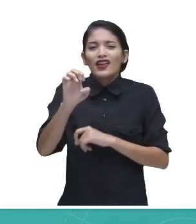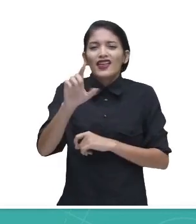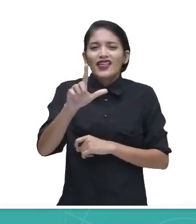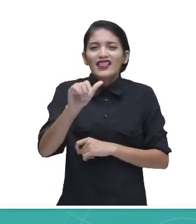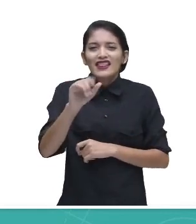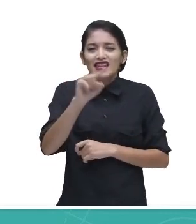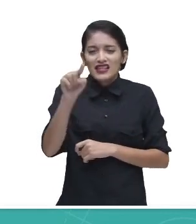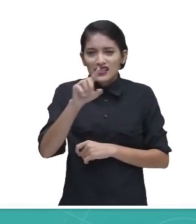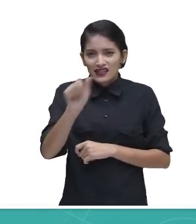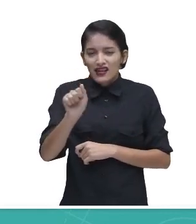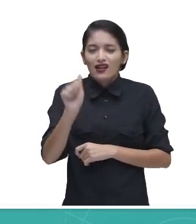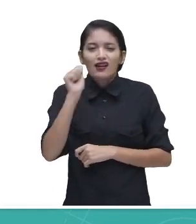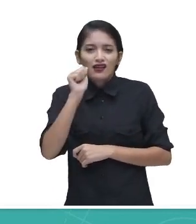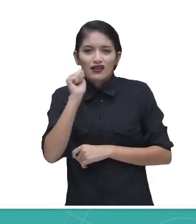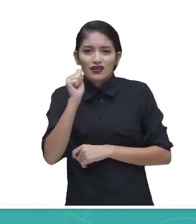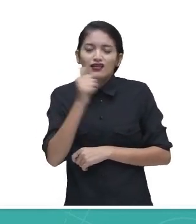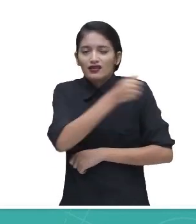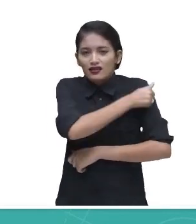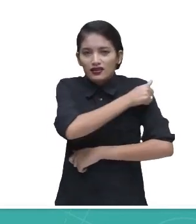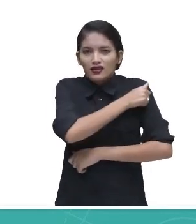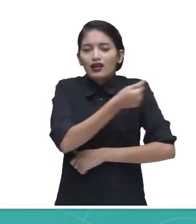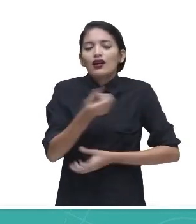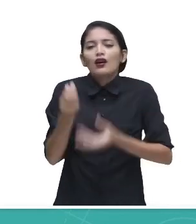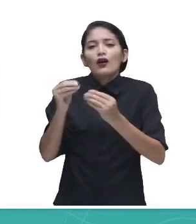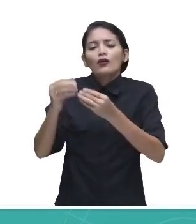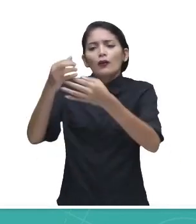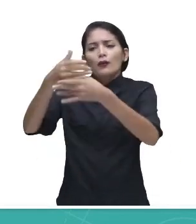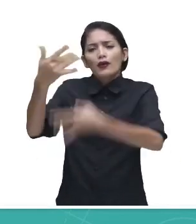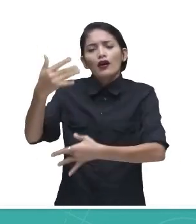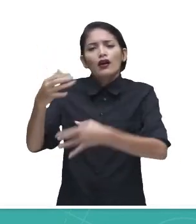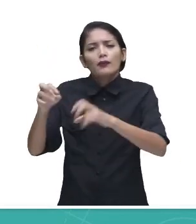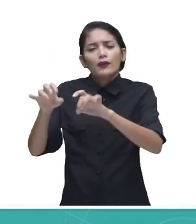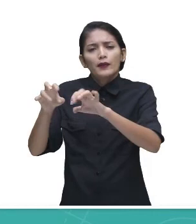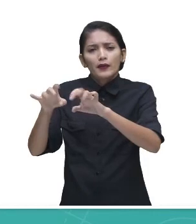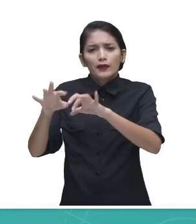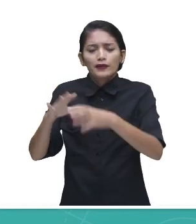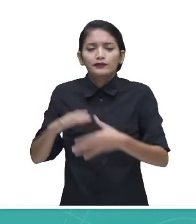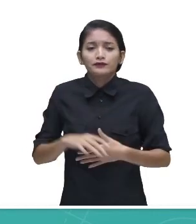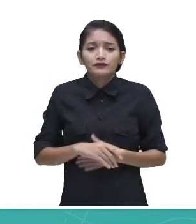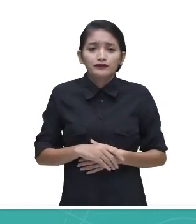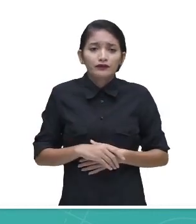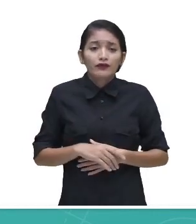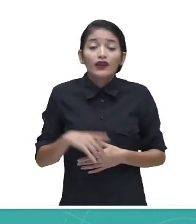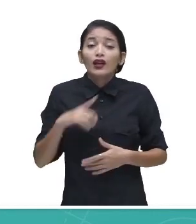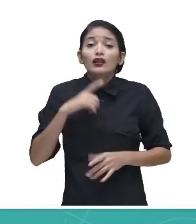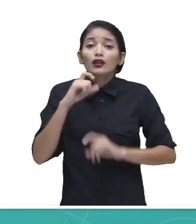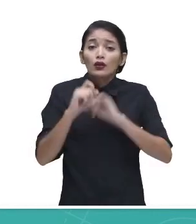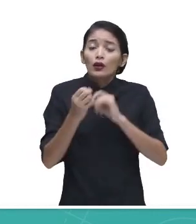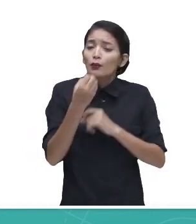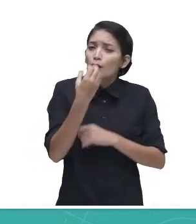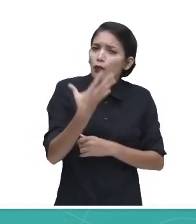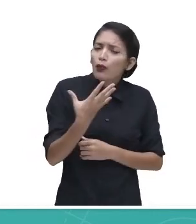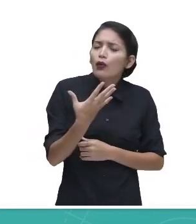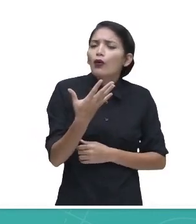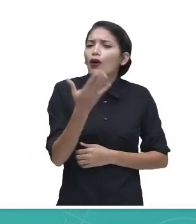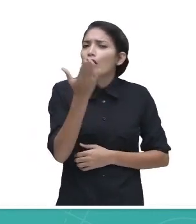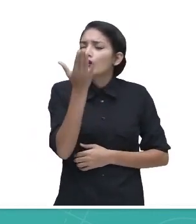colocou aqui no nosso chat, ela colocou ter uma boa alimentação